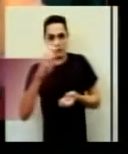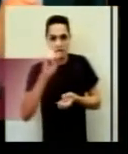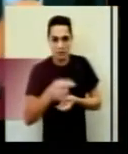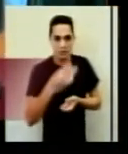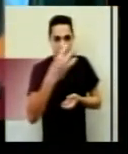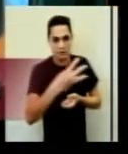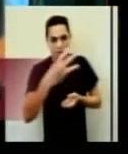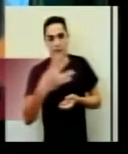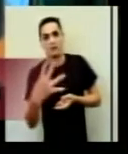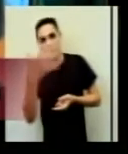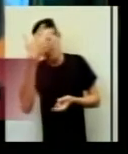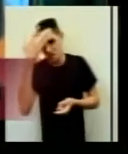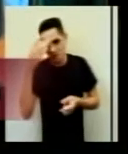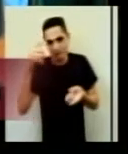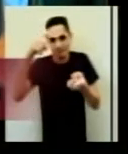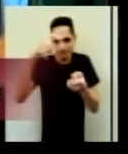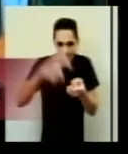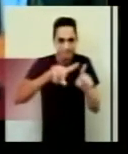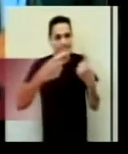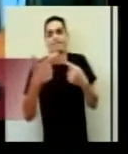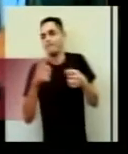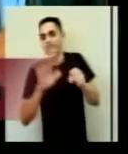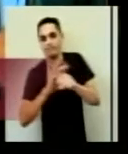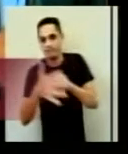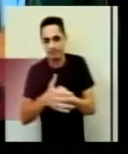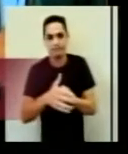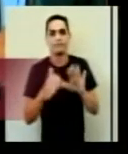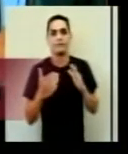47.491 foram testados.